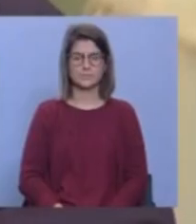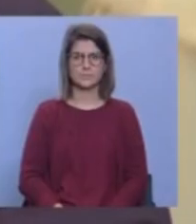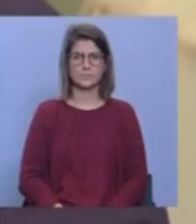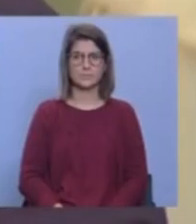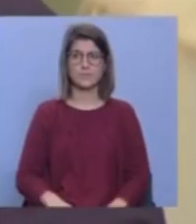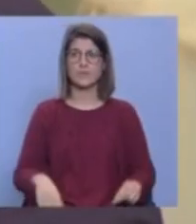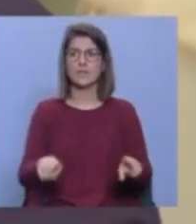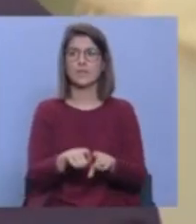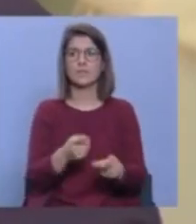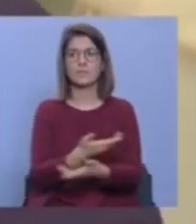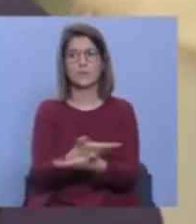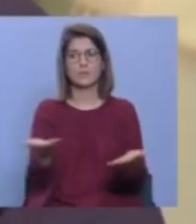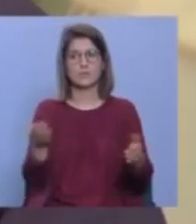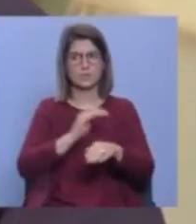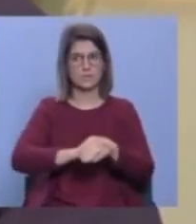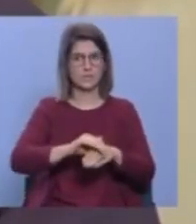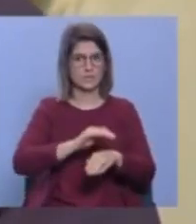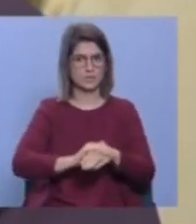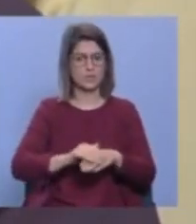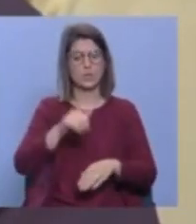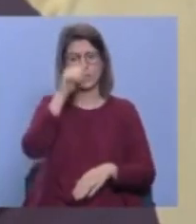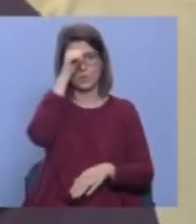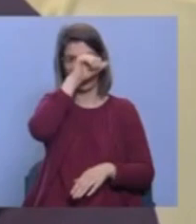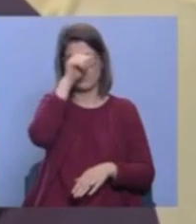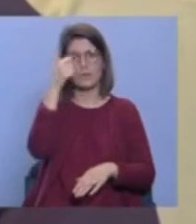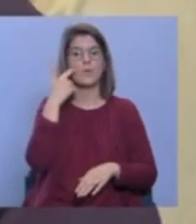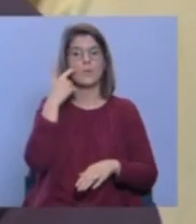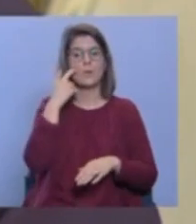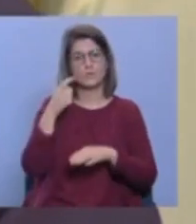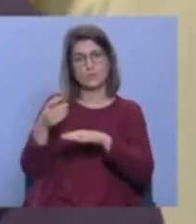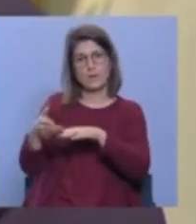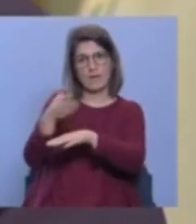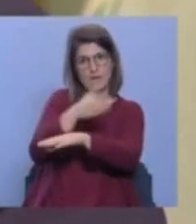Irmãos caríssimos, neste primeiro domingo da quaresma,